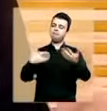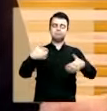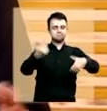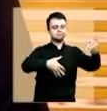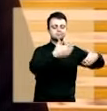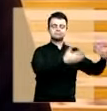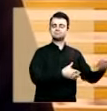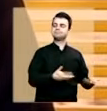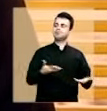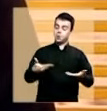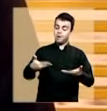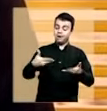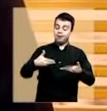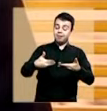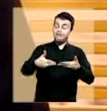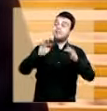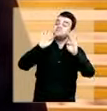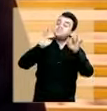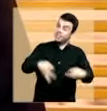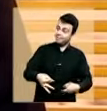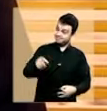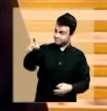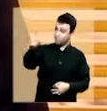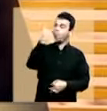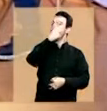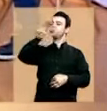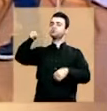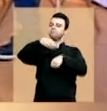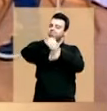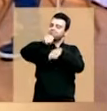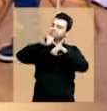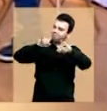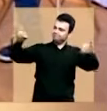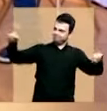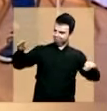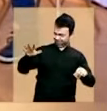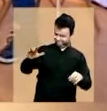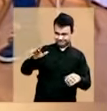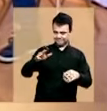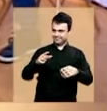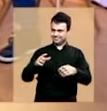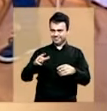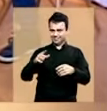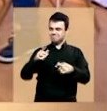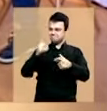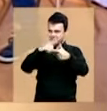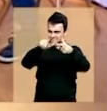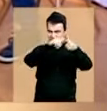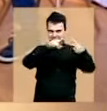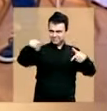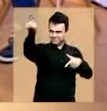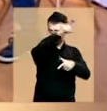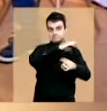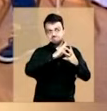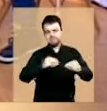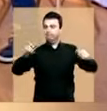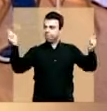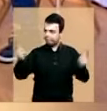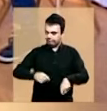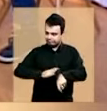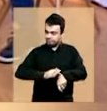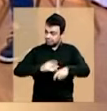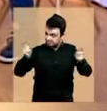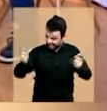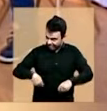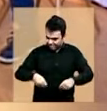você que vai encerrar a última fala do programa, tem solução? Dá para resolver ou não? A gente tem tempo para resolver? Tem